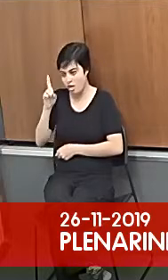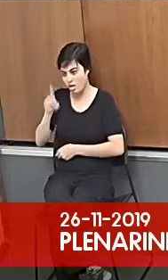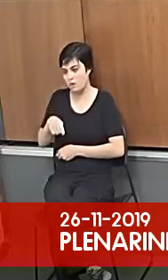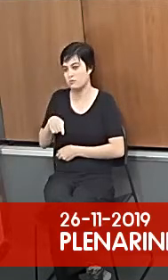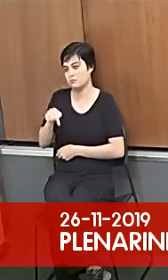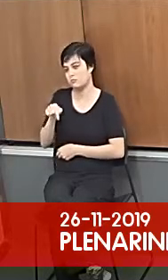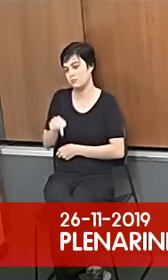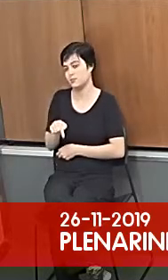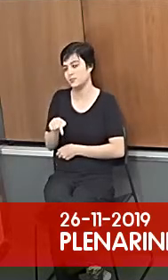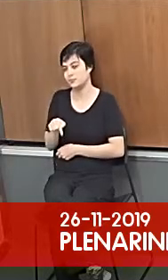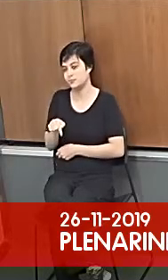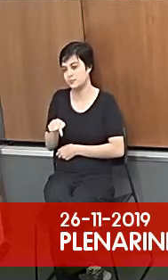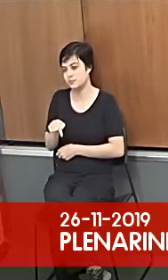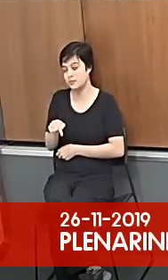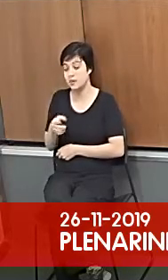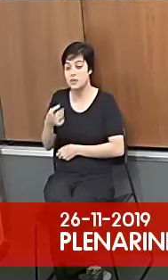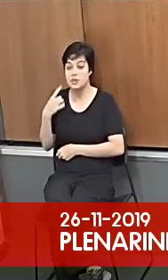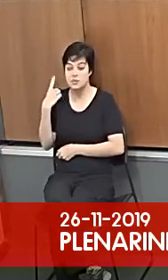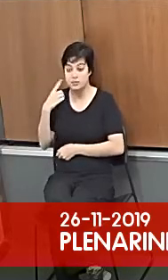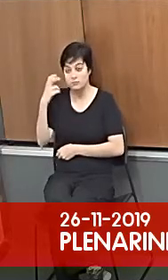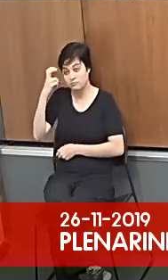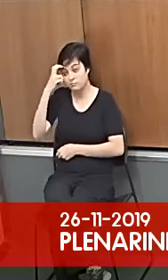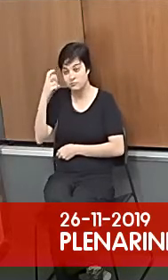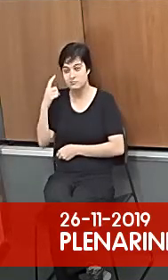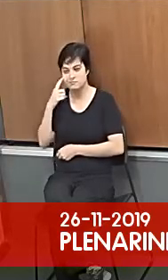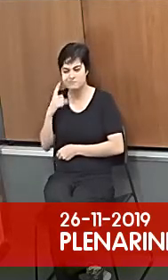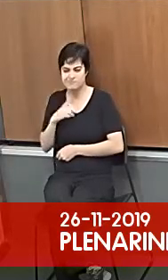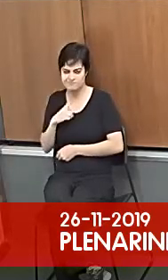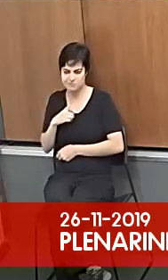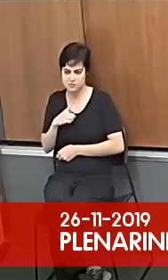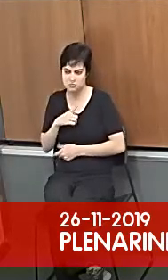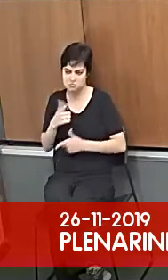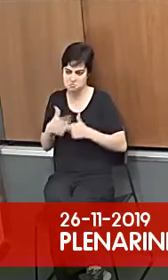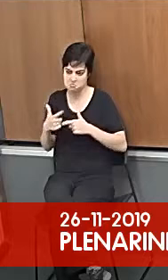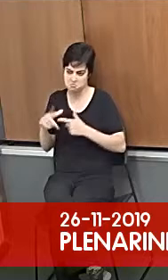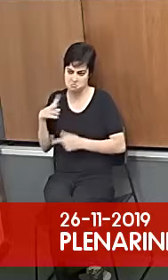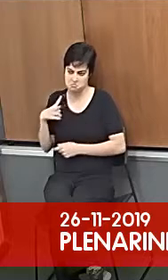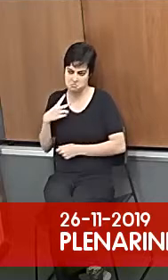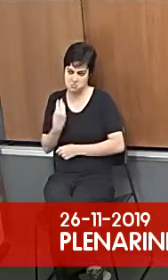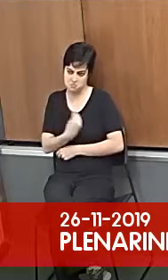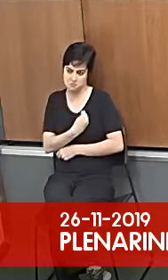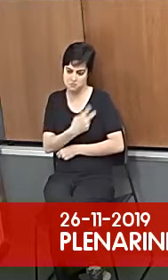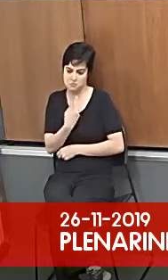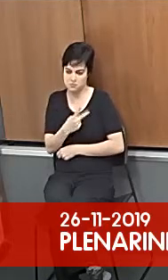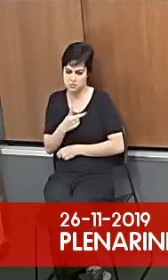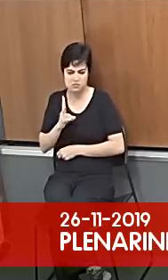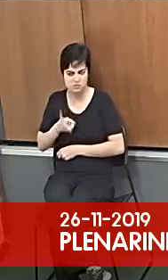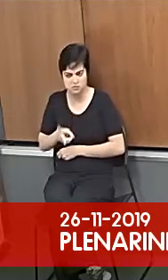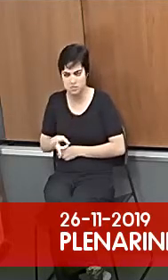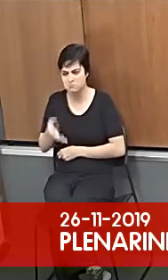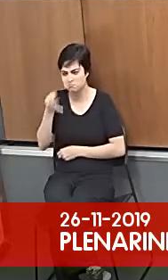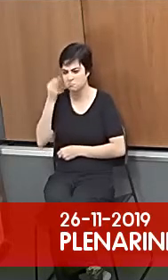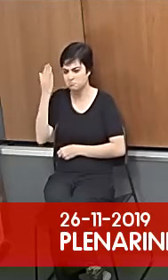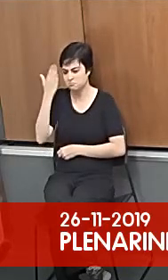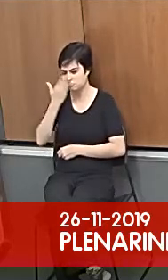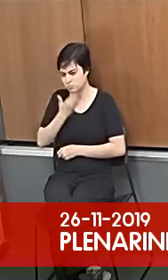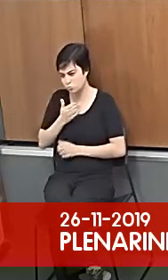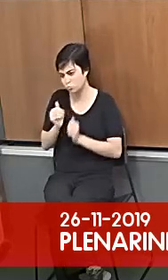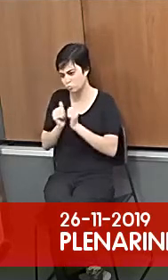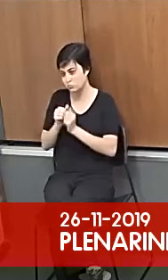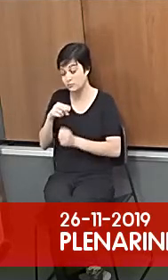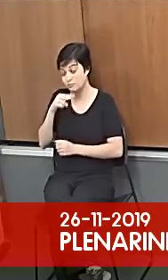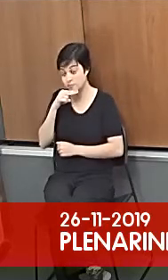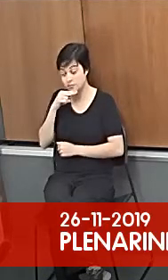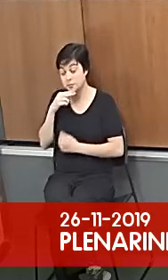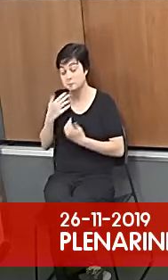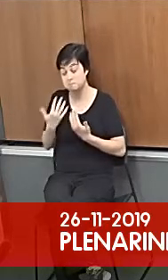Guilherme viveu um drama pessoal, ele sempre testemunha isso aqui com a sua netinha.